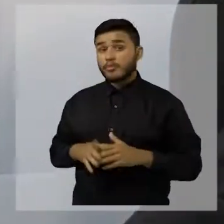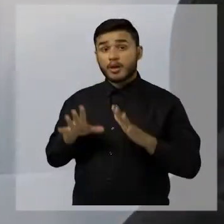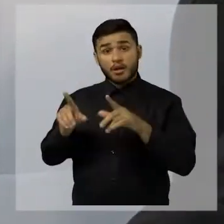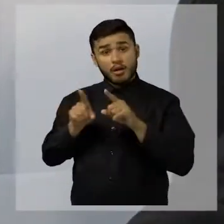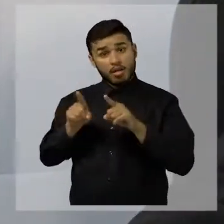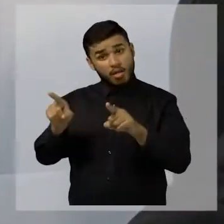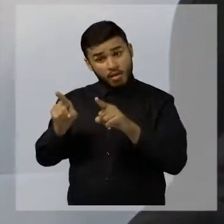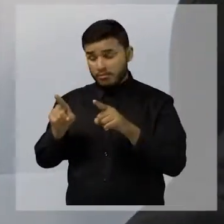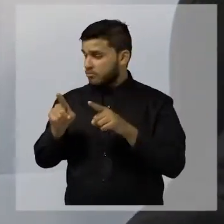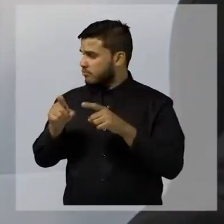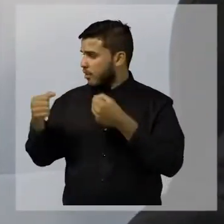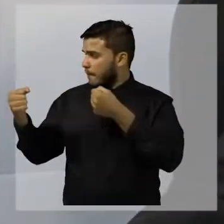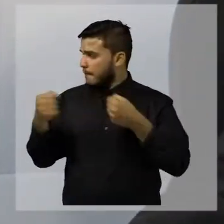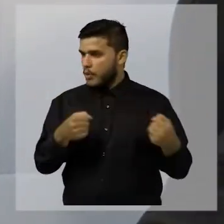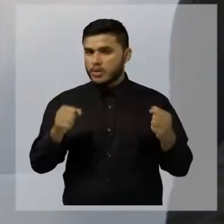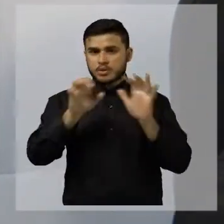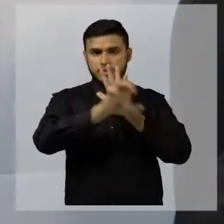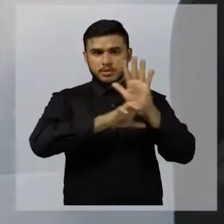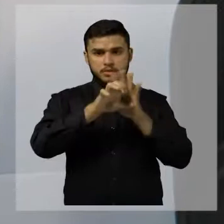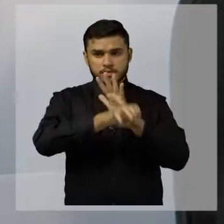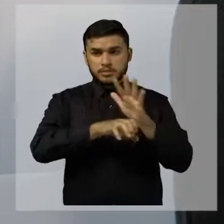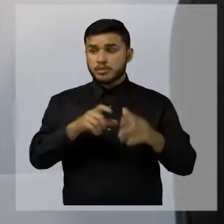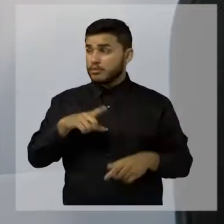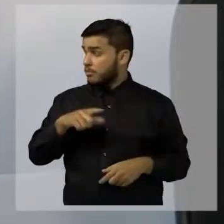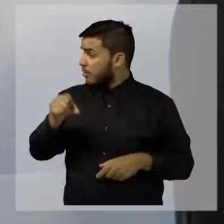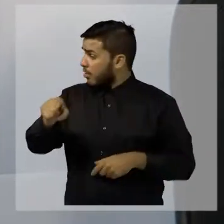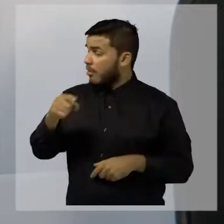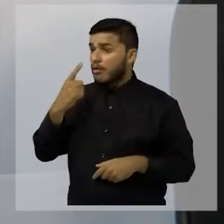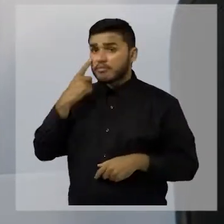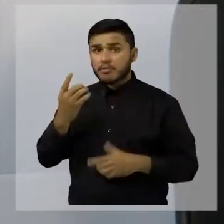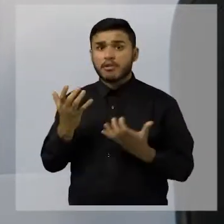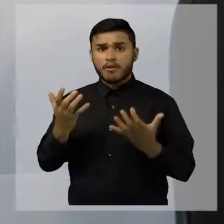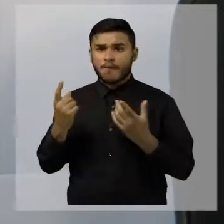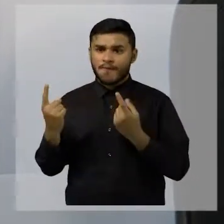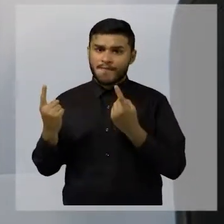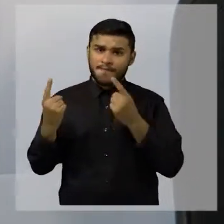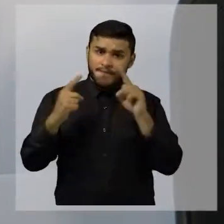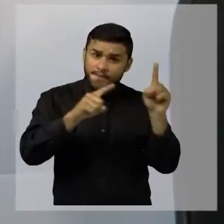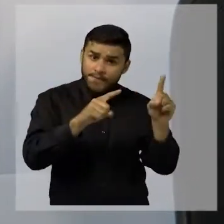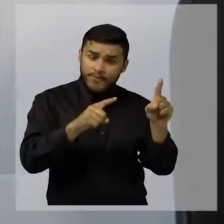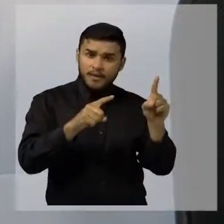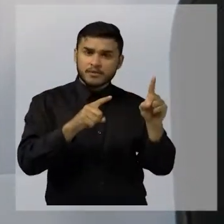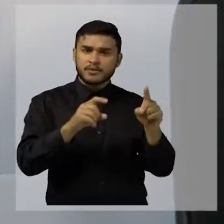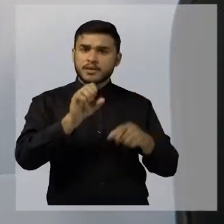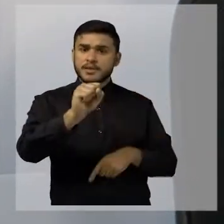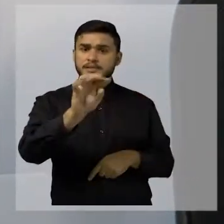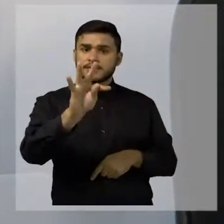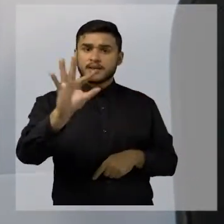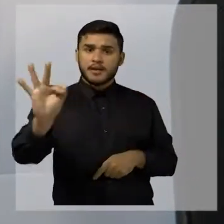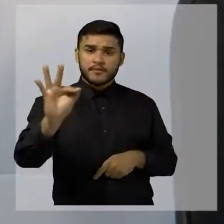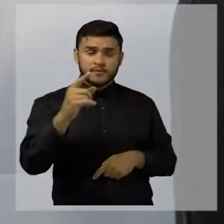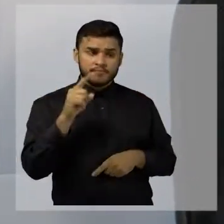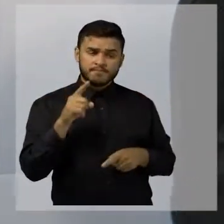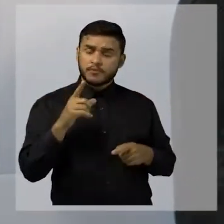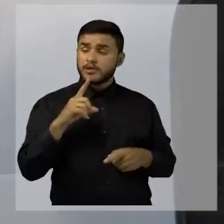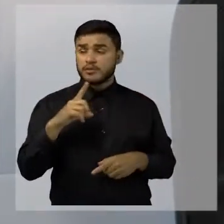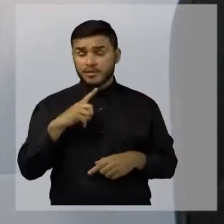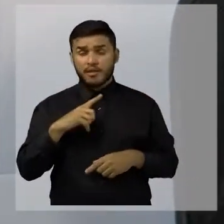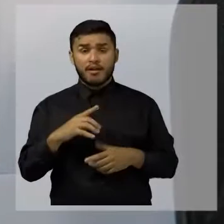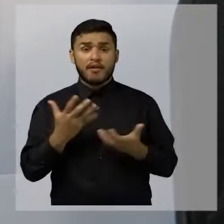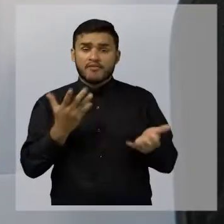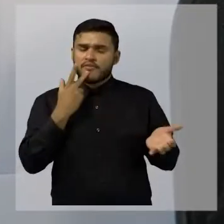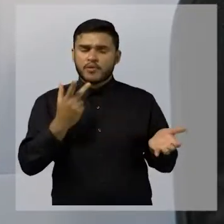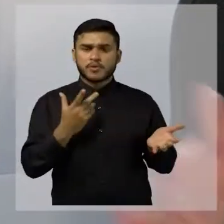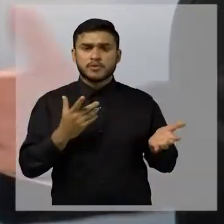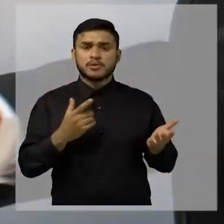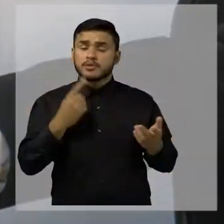separado em duas frentes, uma que quer combater o Supremo Tribunal Federal, essa ligada ao Jair Messias Bolsonaro, e outra